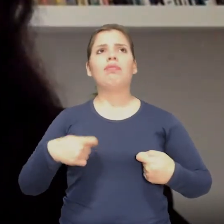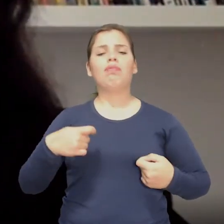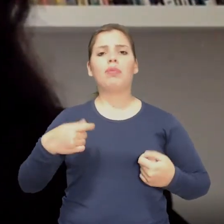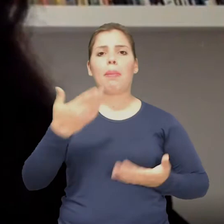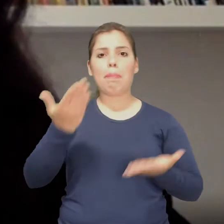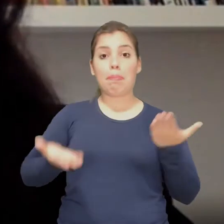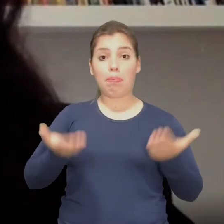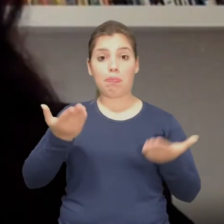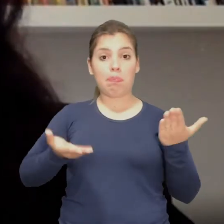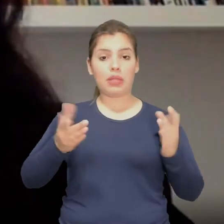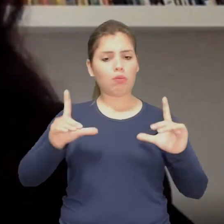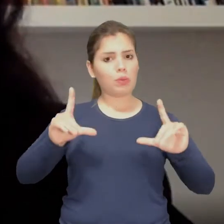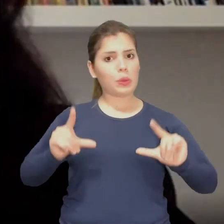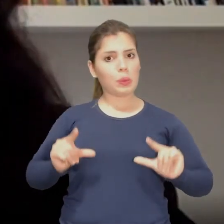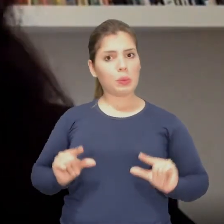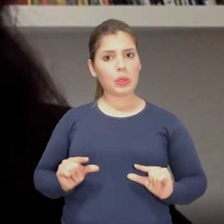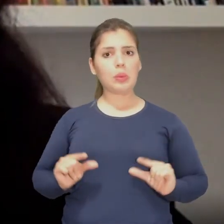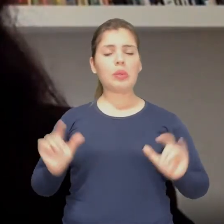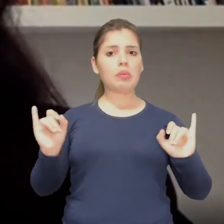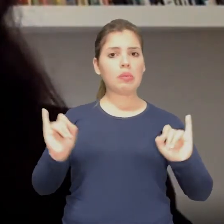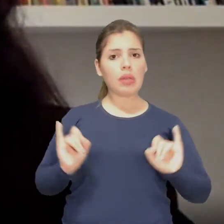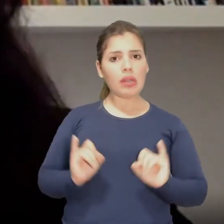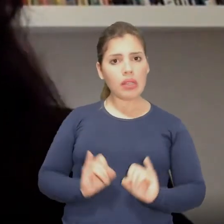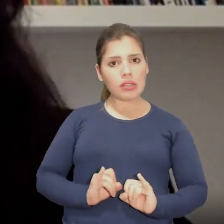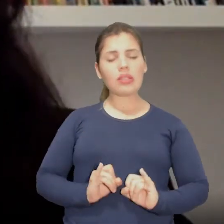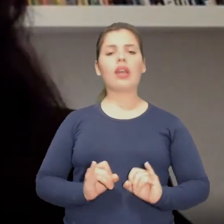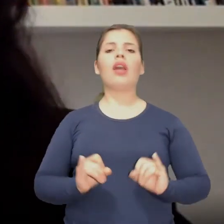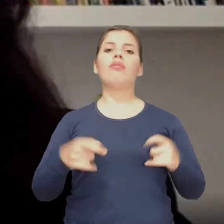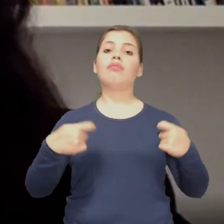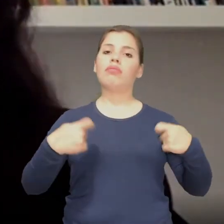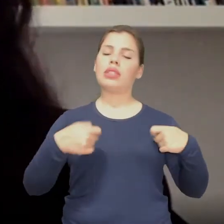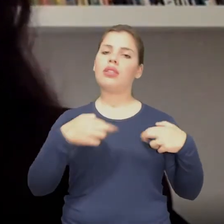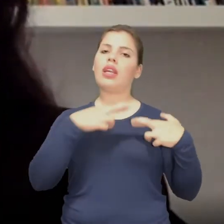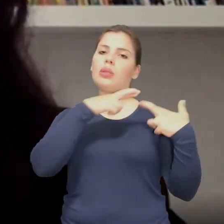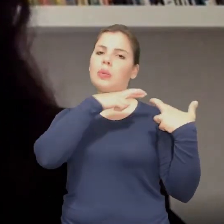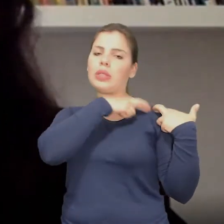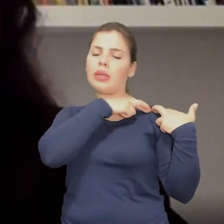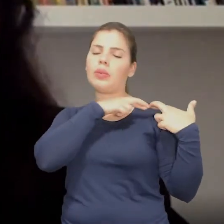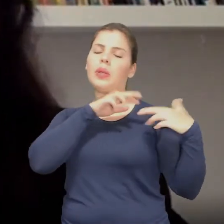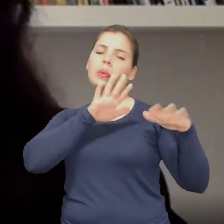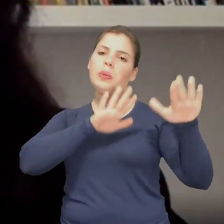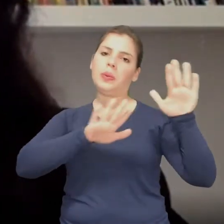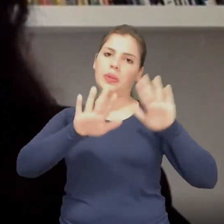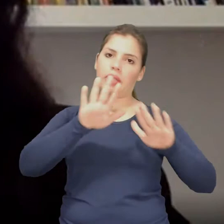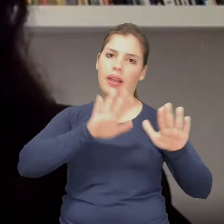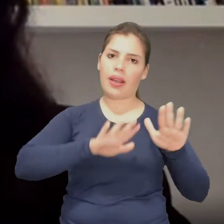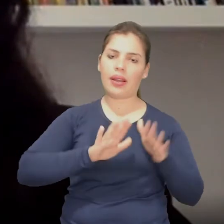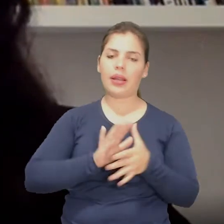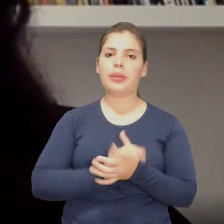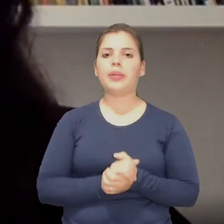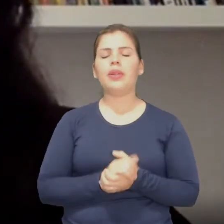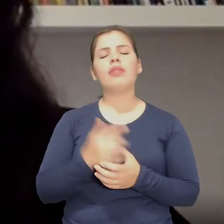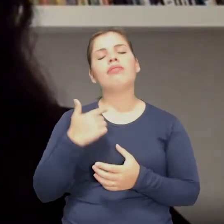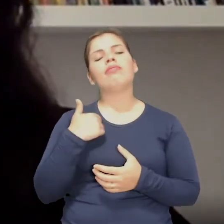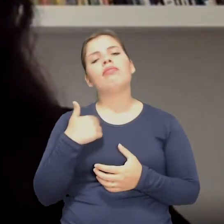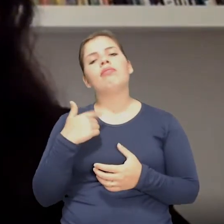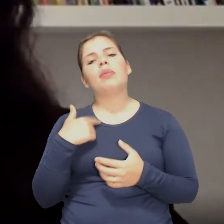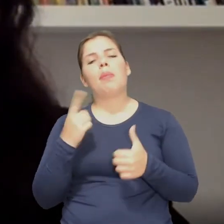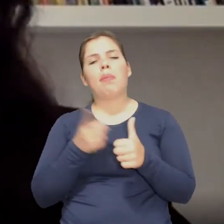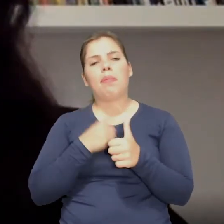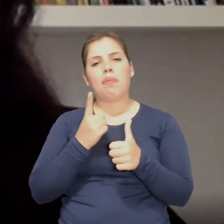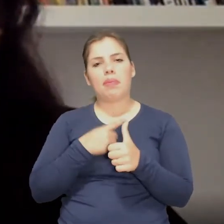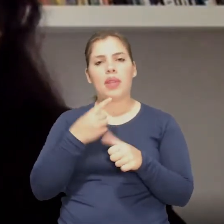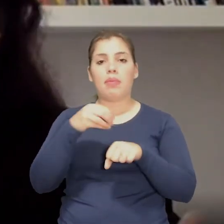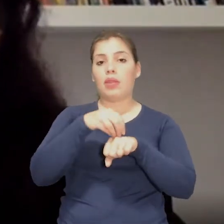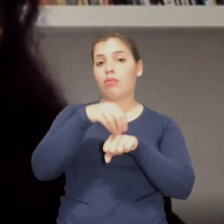perder peso, a grande questão é fazer isso com responsabilidade, com cuidado. Então, assim, a minha